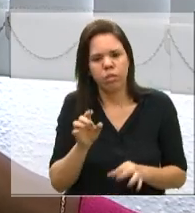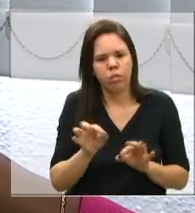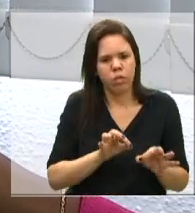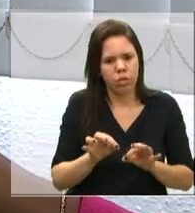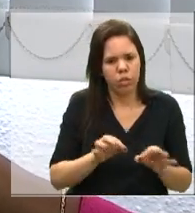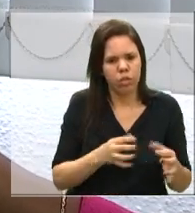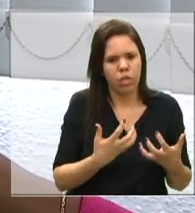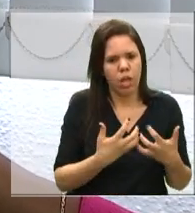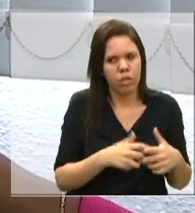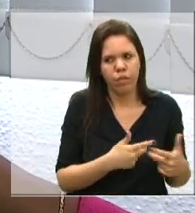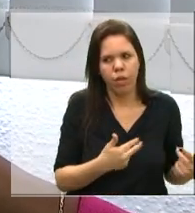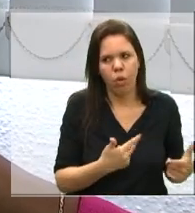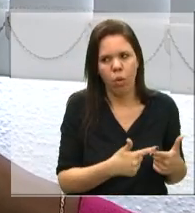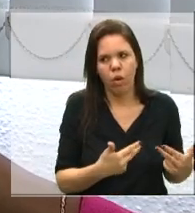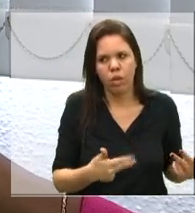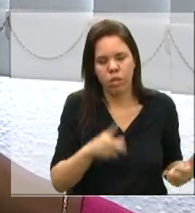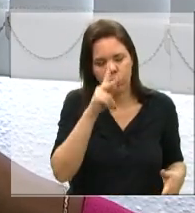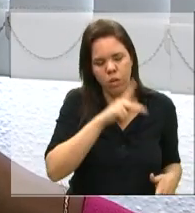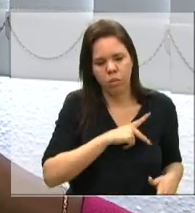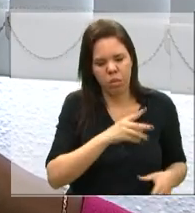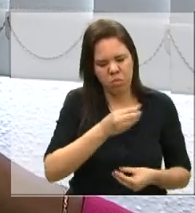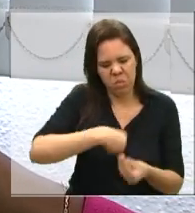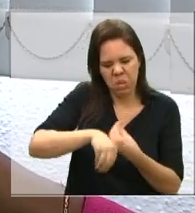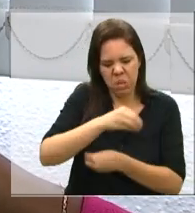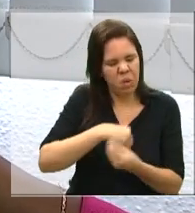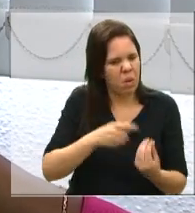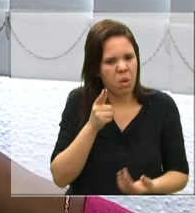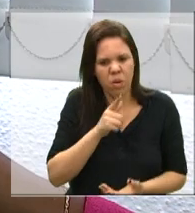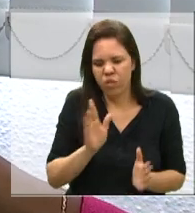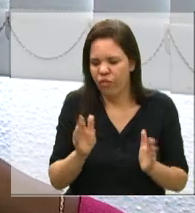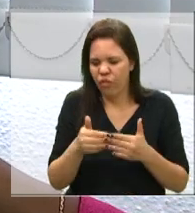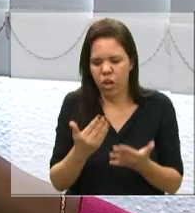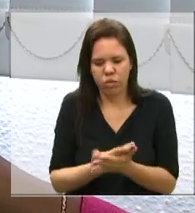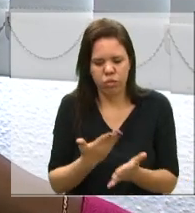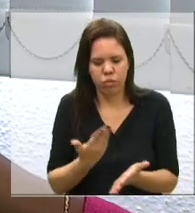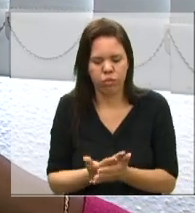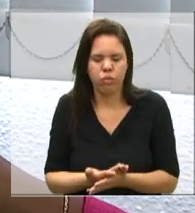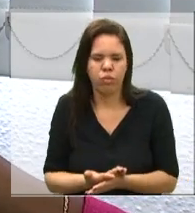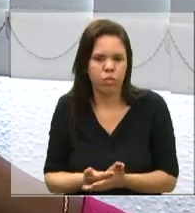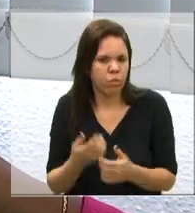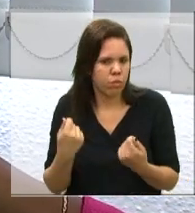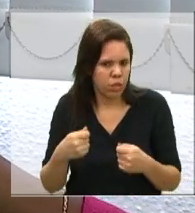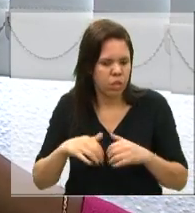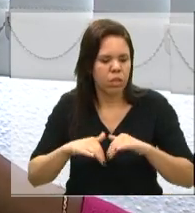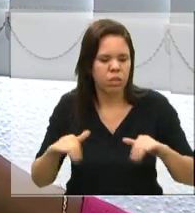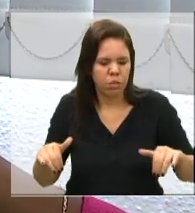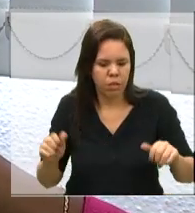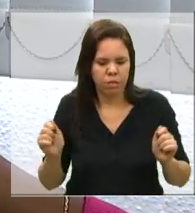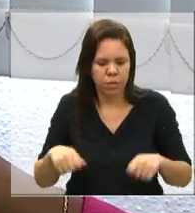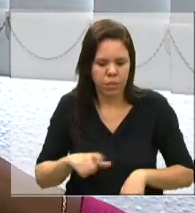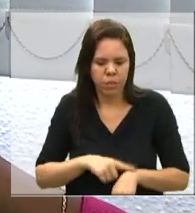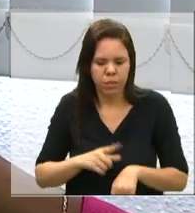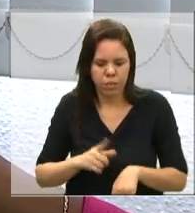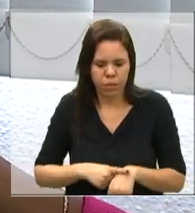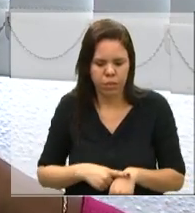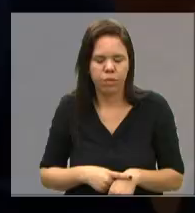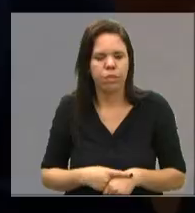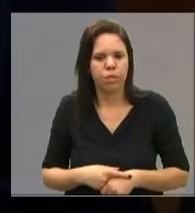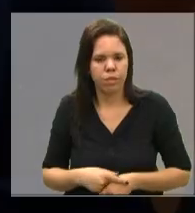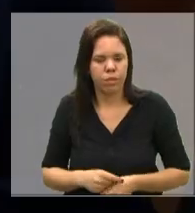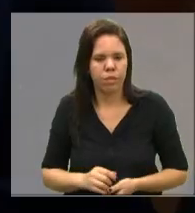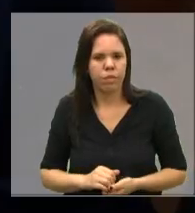os problemas pessoais, senão você começa a misturar e não consegue focar no estudo. Então tem que separar mesmo aquele tempo dedicado para